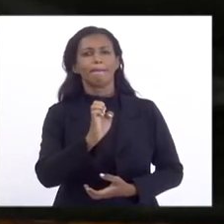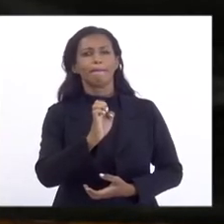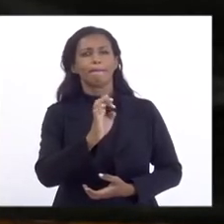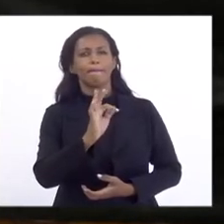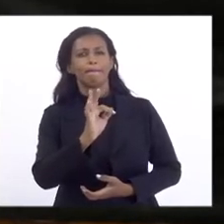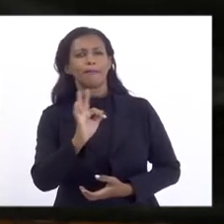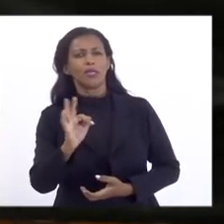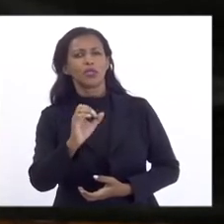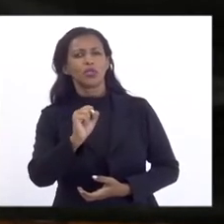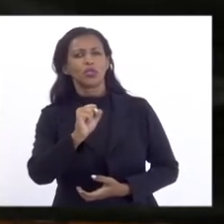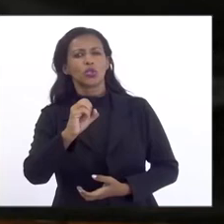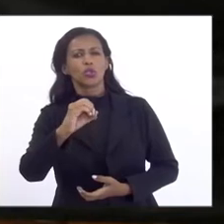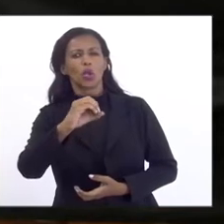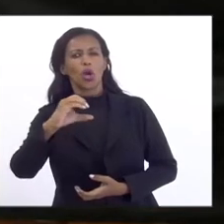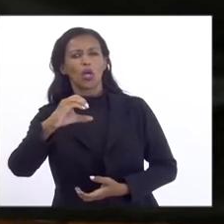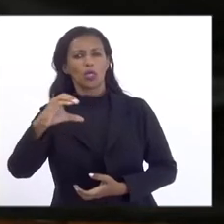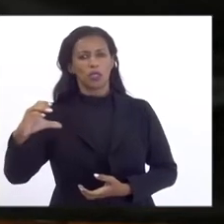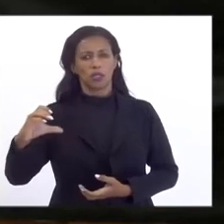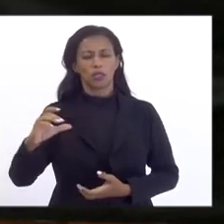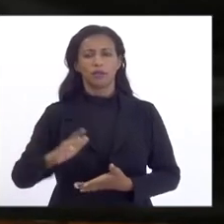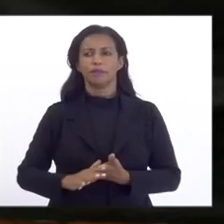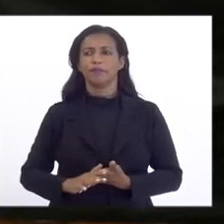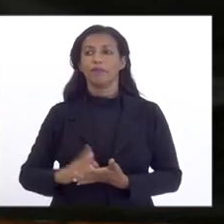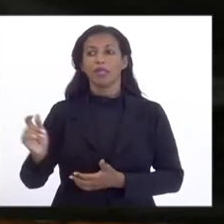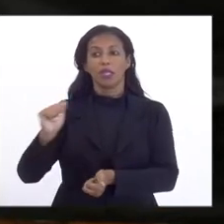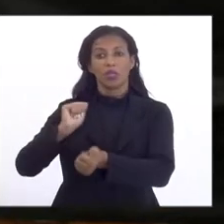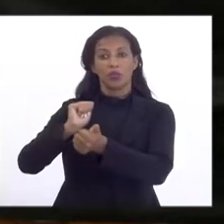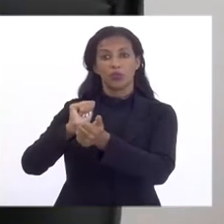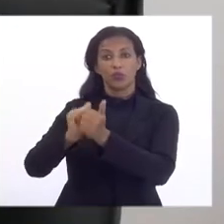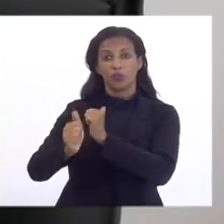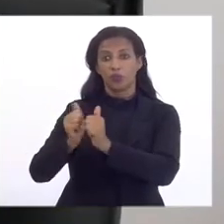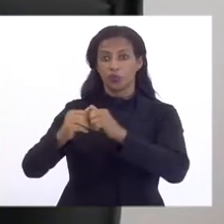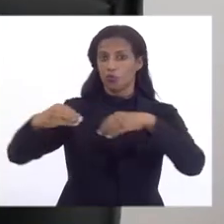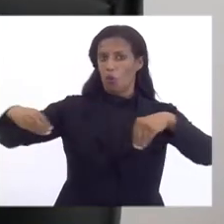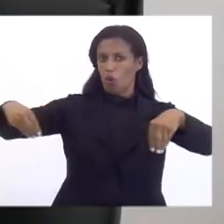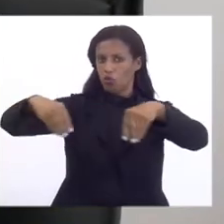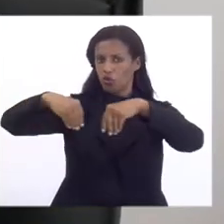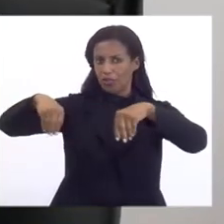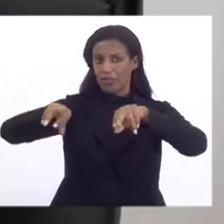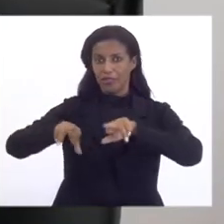o beach soccer e o futebol de areia são diferentes. Ah, é? Por quê?